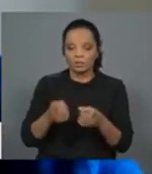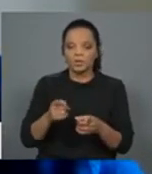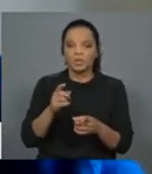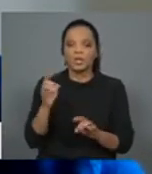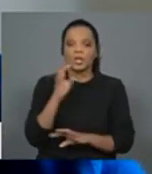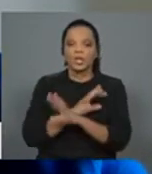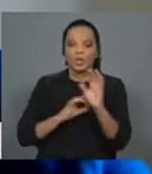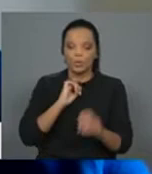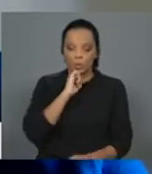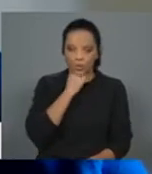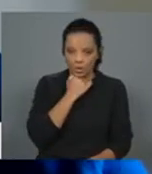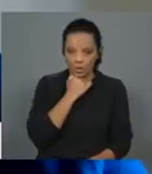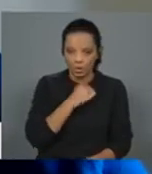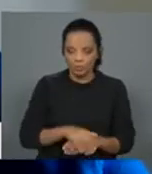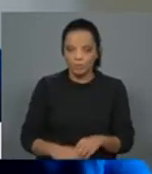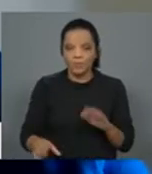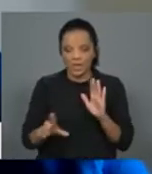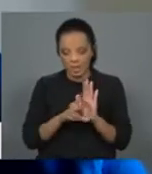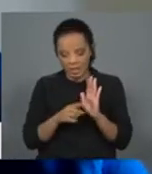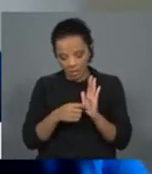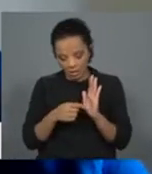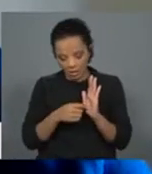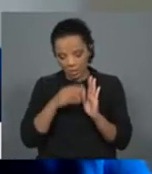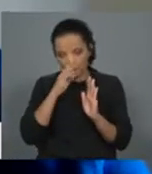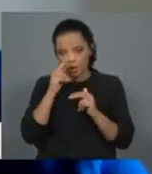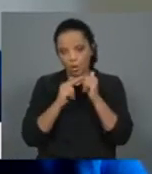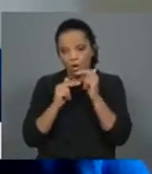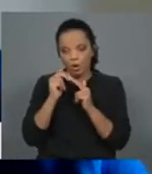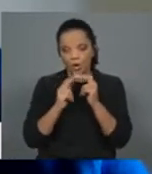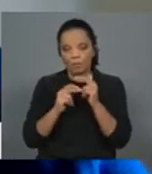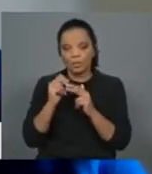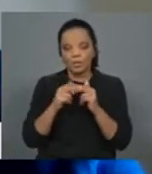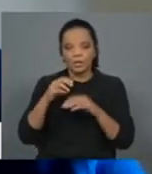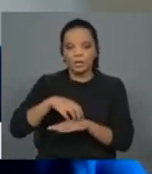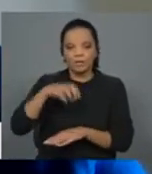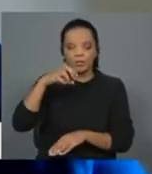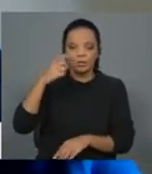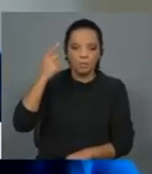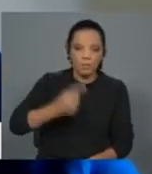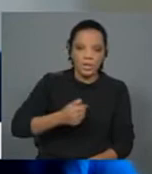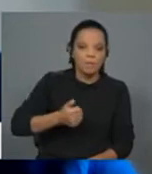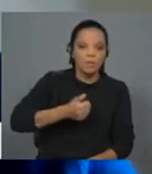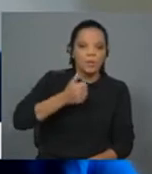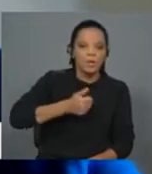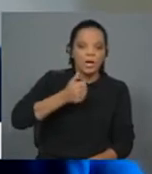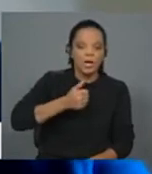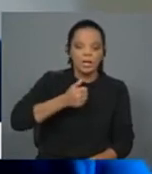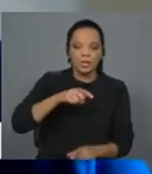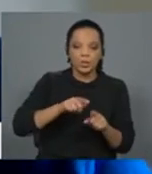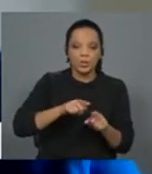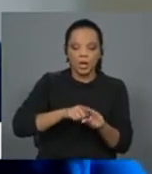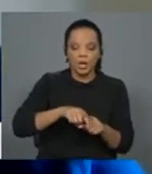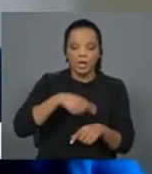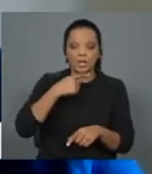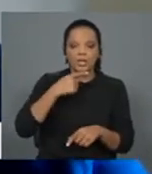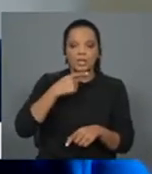Eurocódigos, a legislação, quando se fazia uma obra de reabilitação de um edifício, não obrigava a melhorar a resistência sísmica.